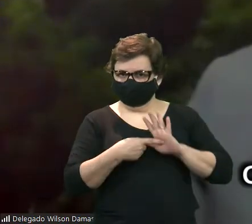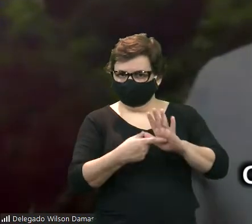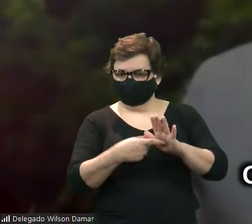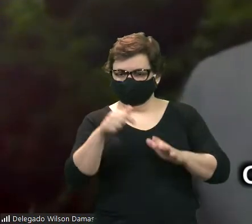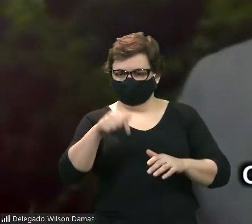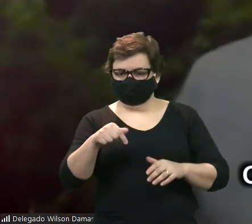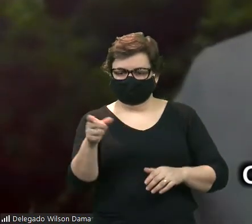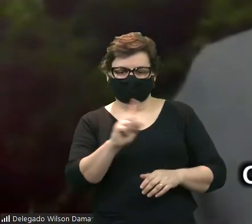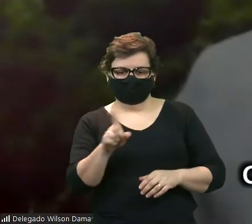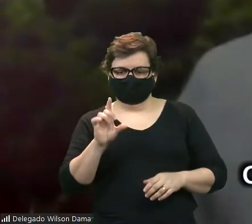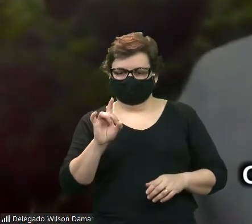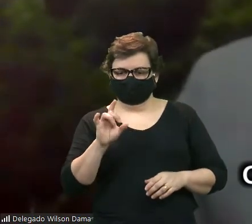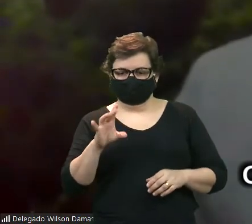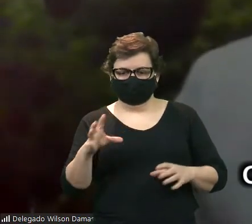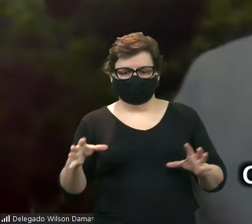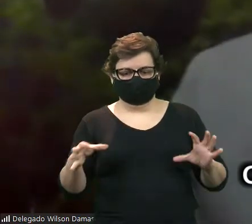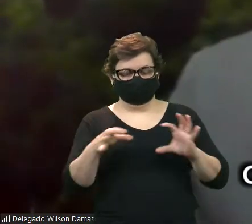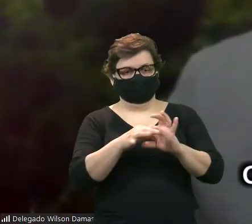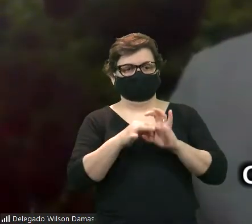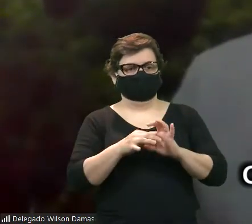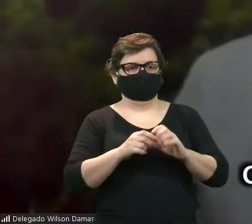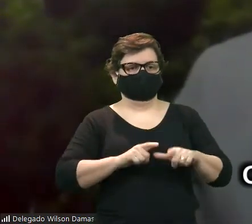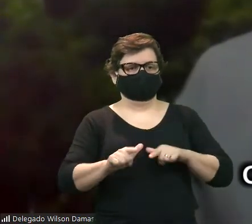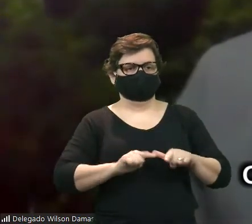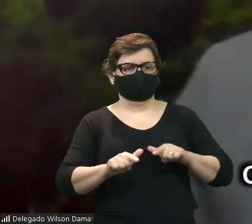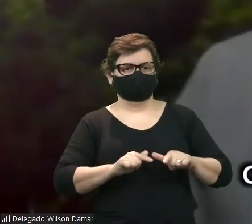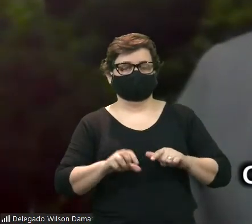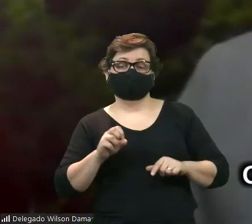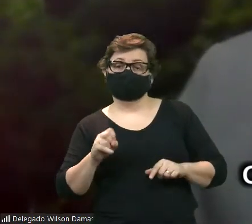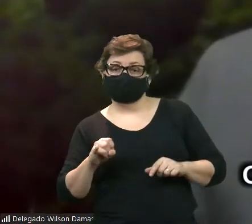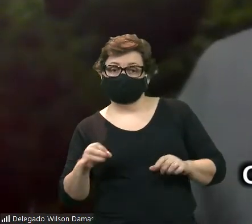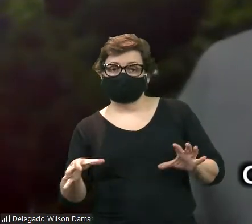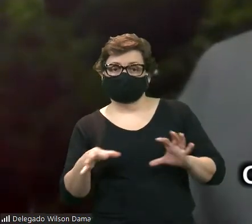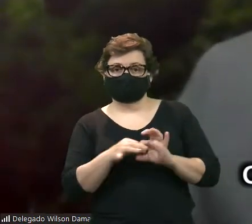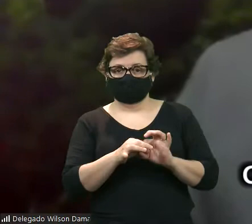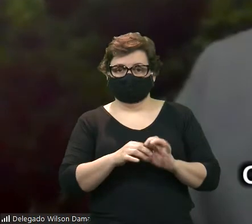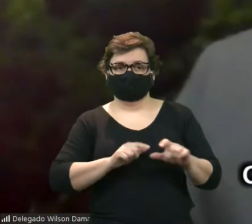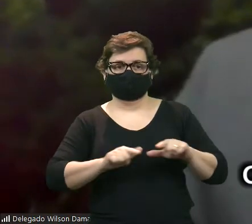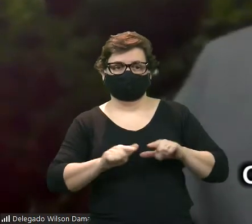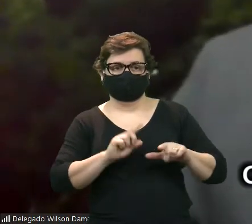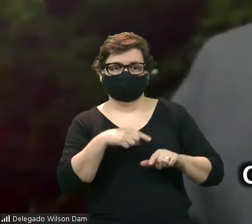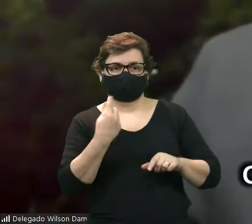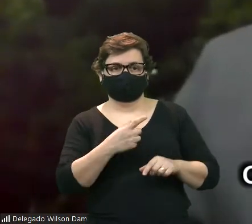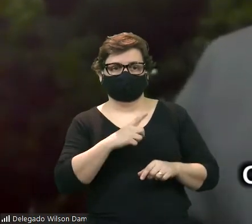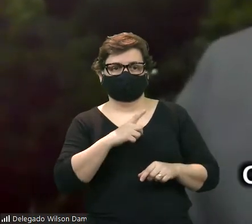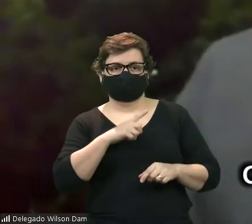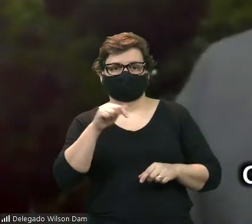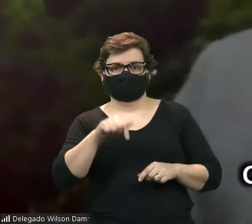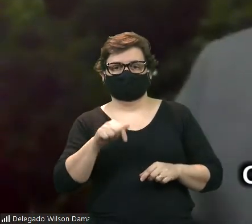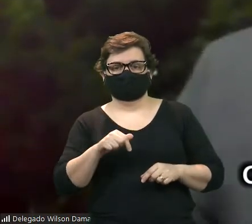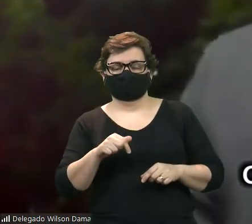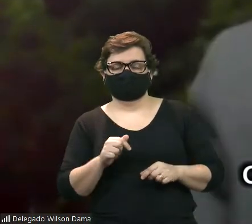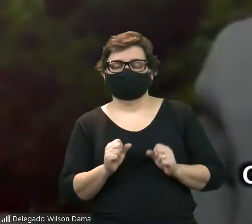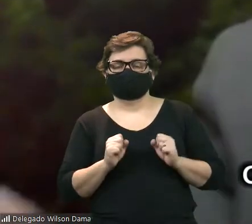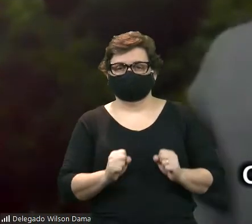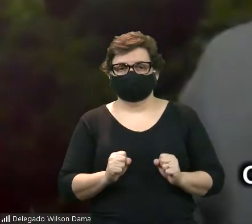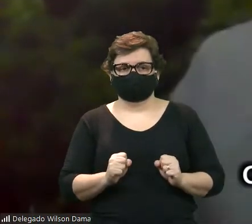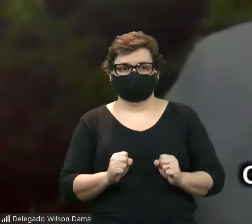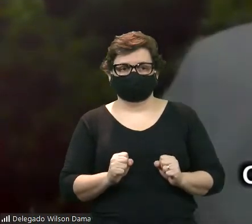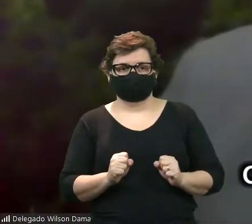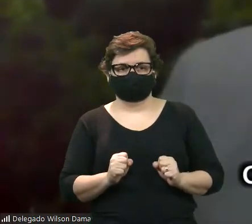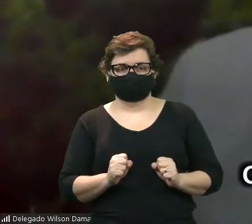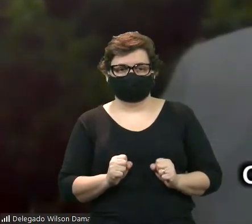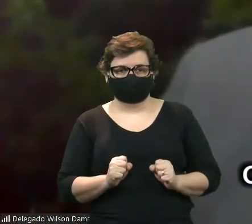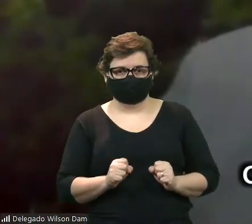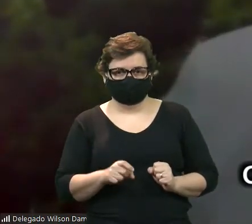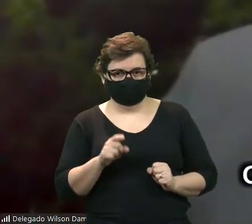apenas a integração dos trabalhos. Se for a integração dos trabalhos, nós temos aqui a possibilidade, e isso está